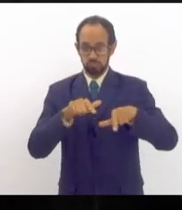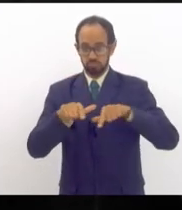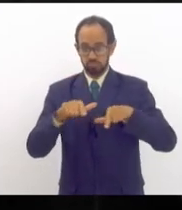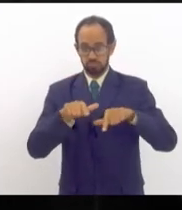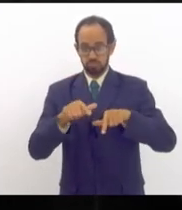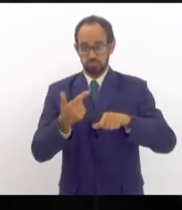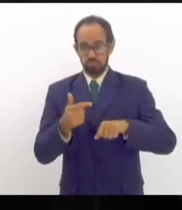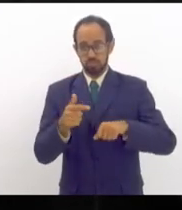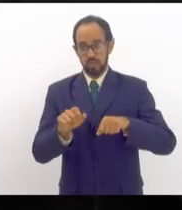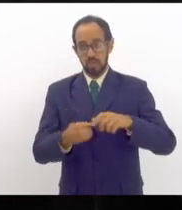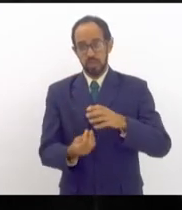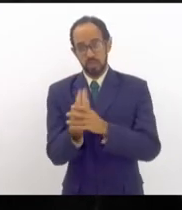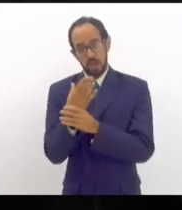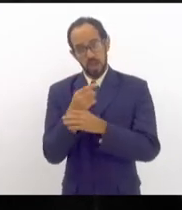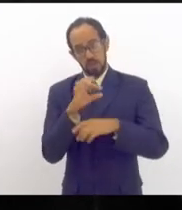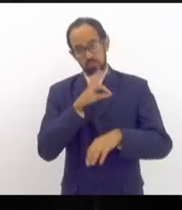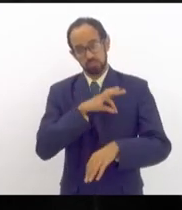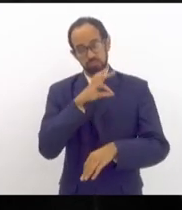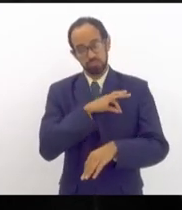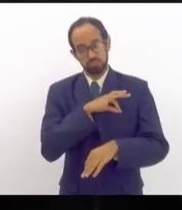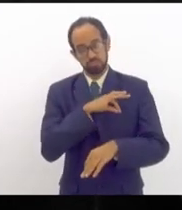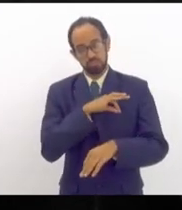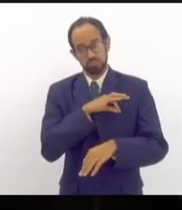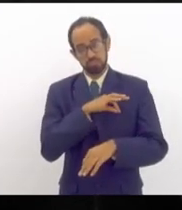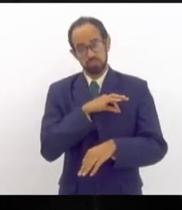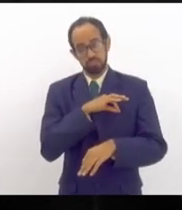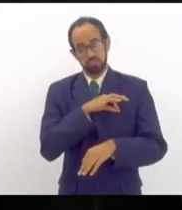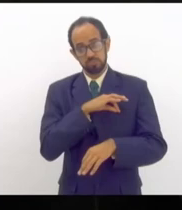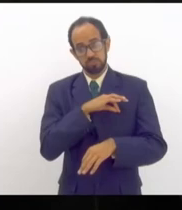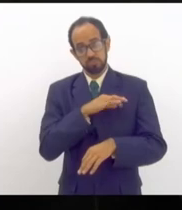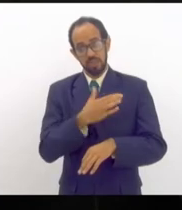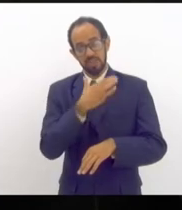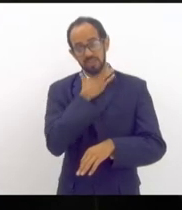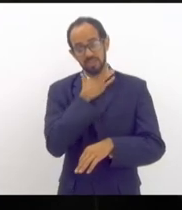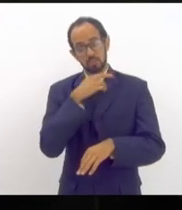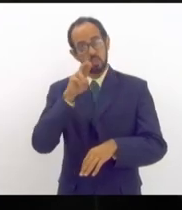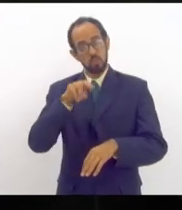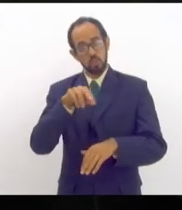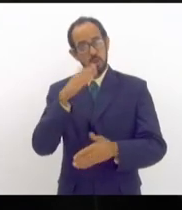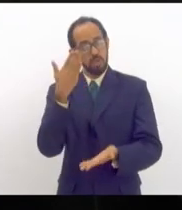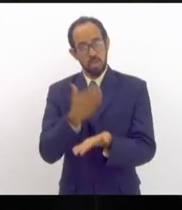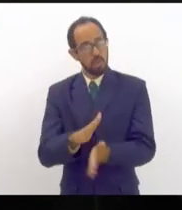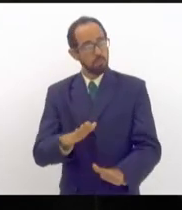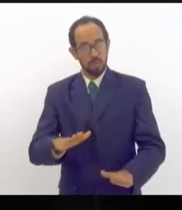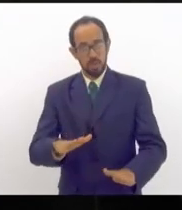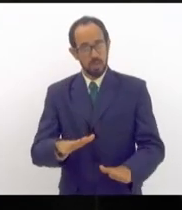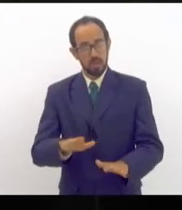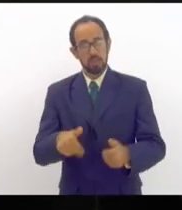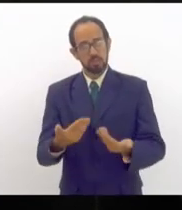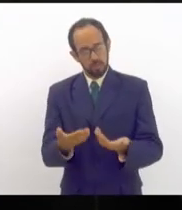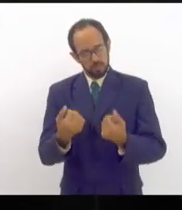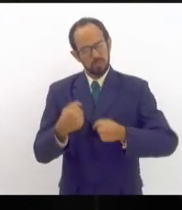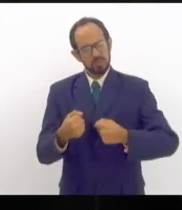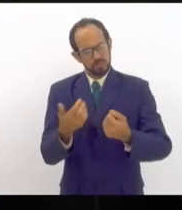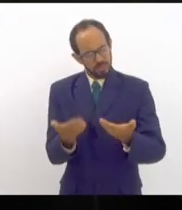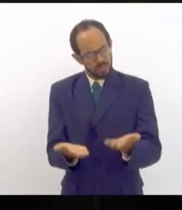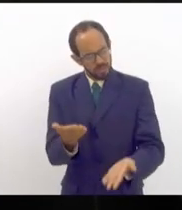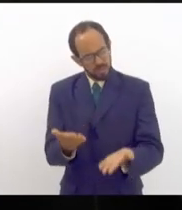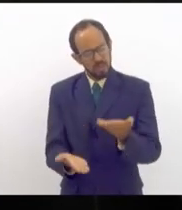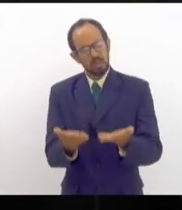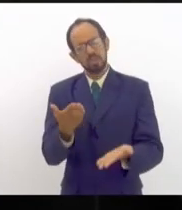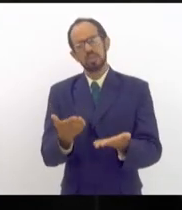ele não sai do buraco que tá metido então precisa ser equilíbrio bom senso